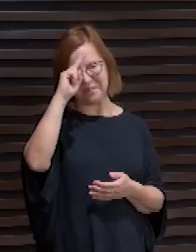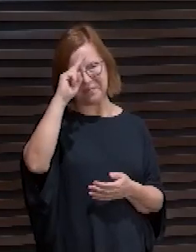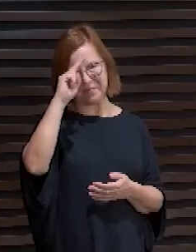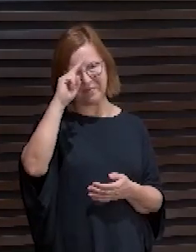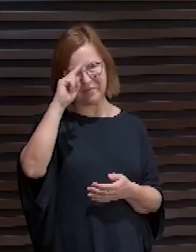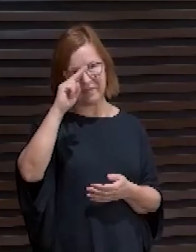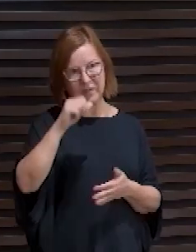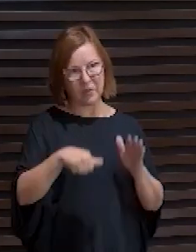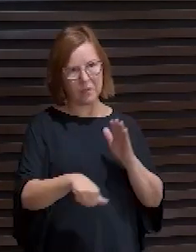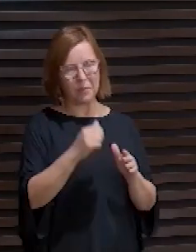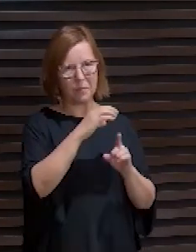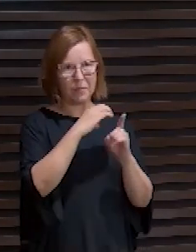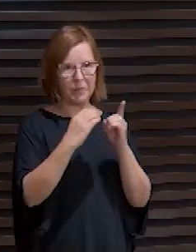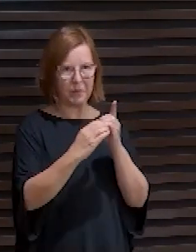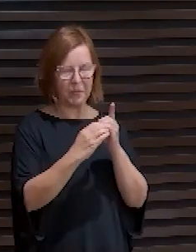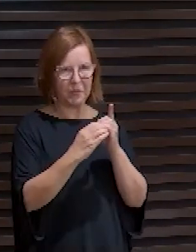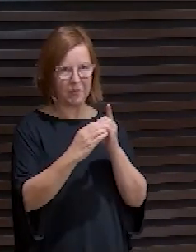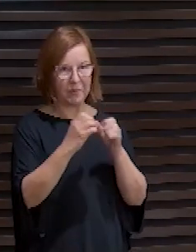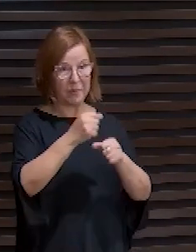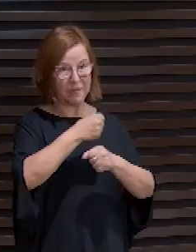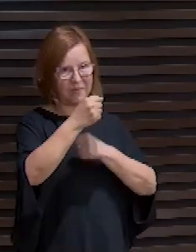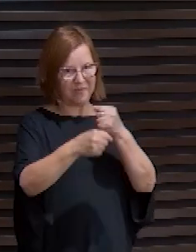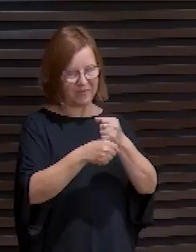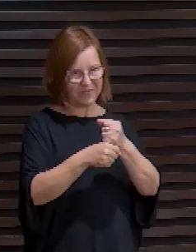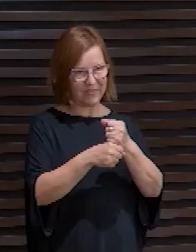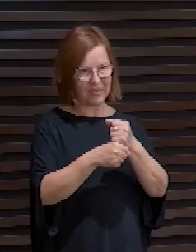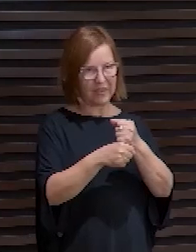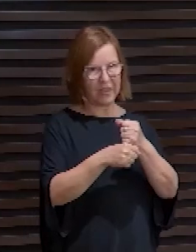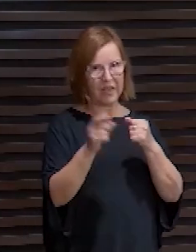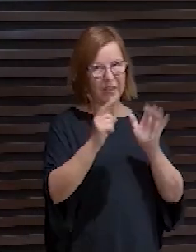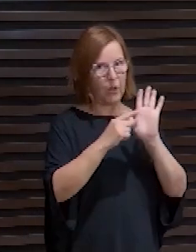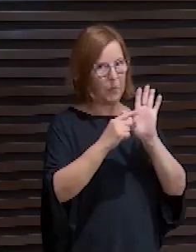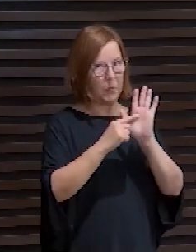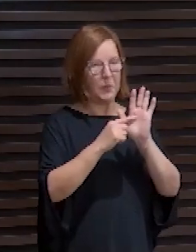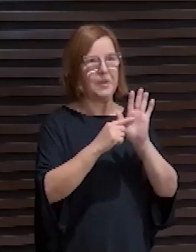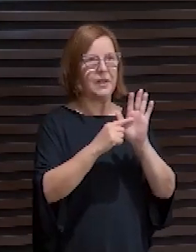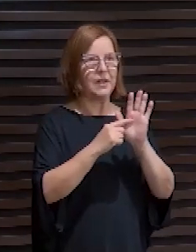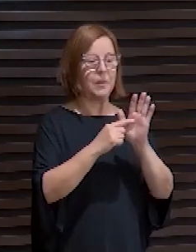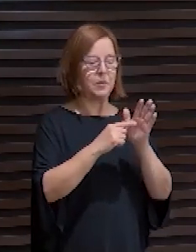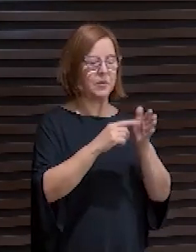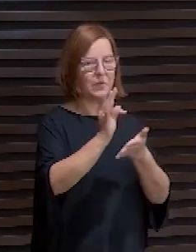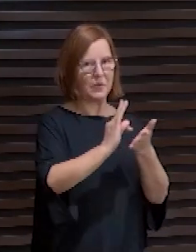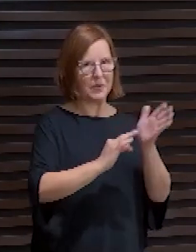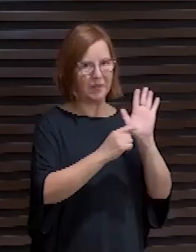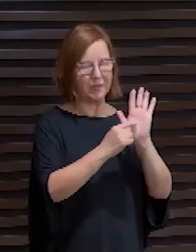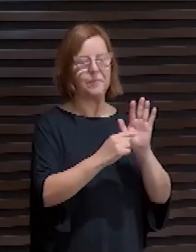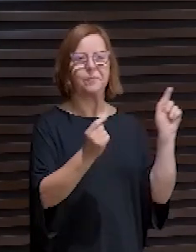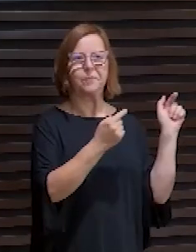primeiro culto de 2024, nós não colocaremos os textos aqui no telão. A Bíblia diz